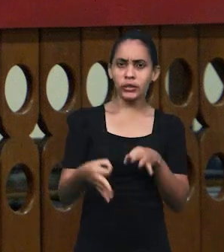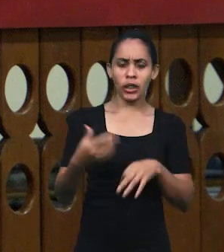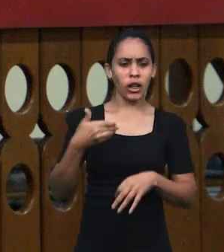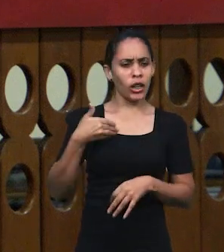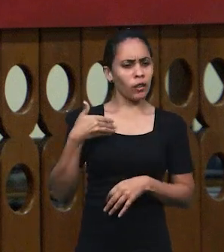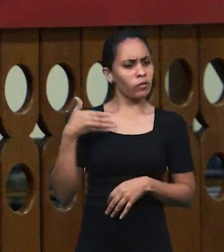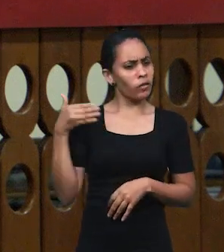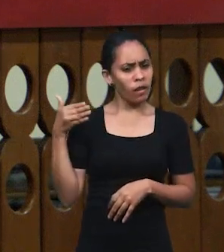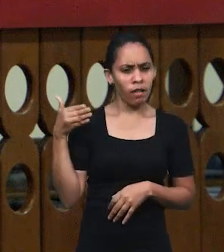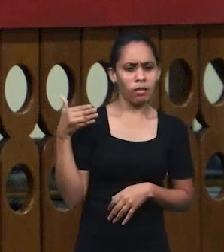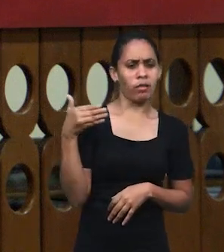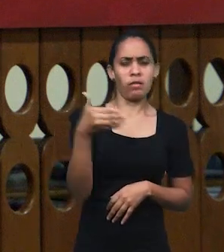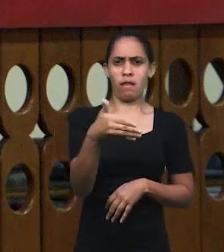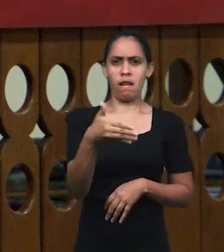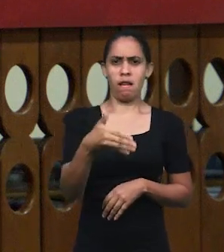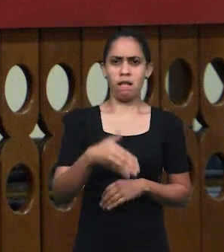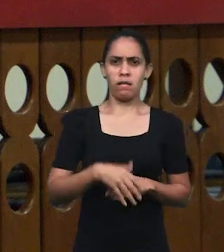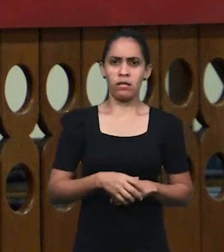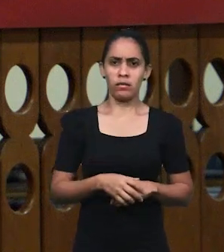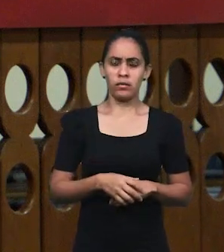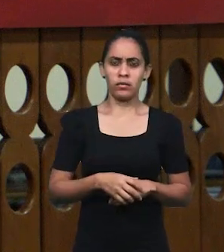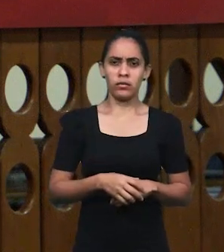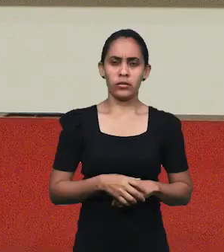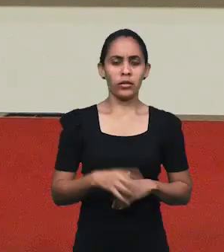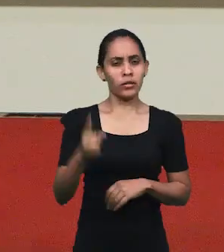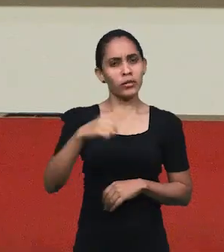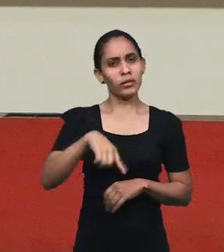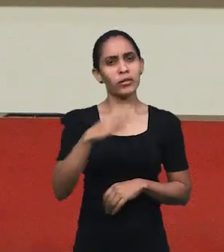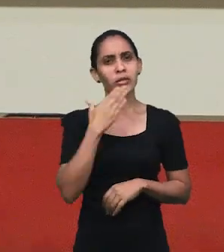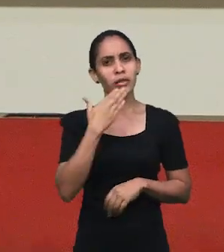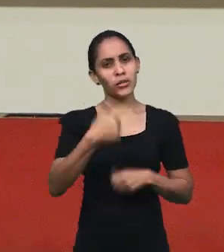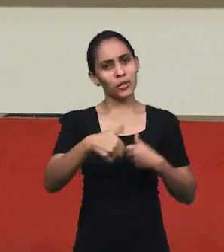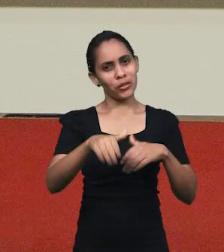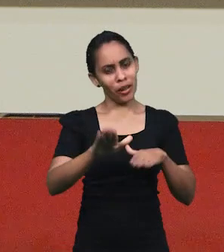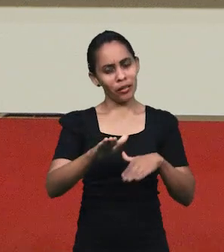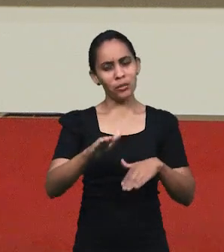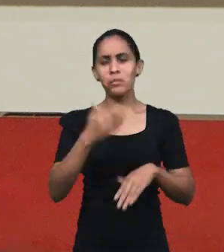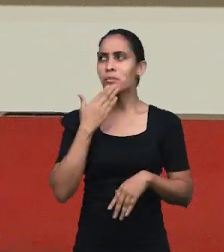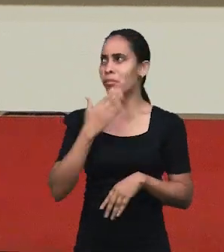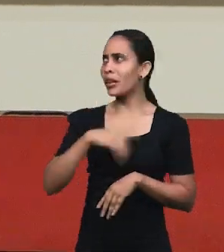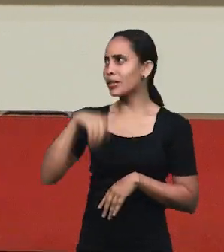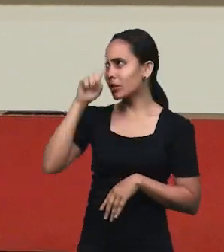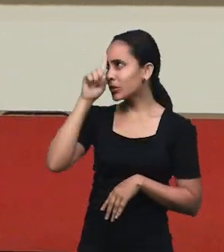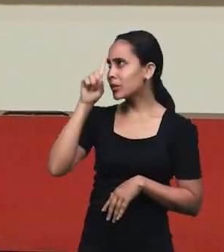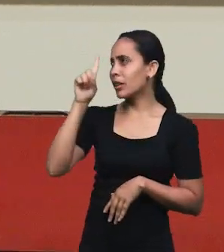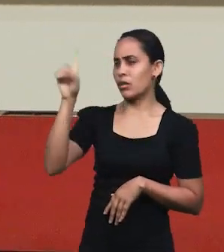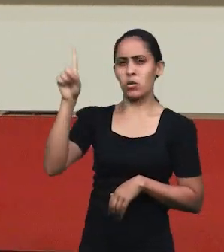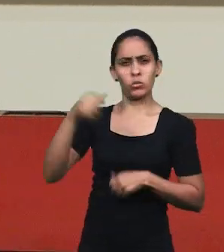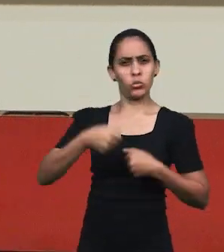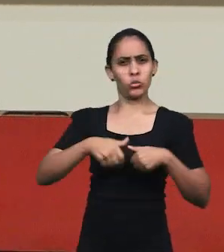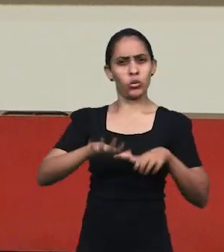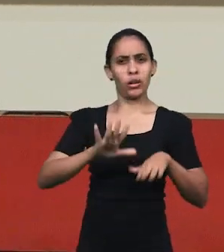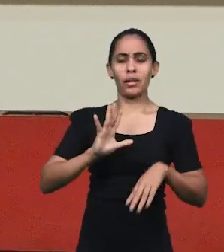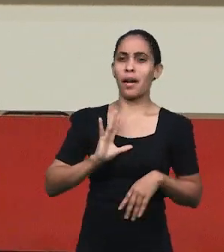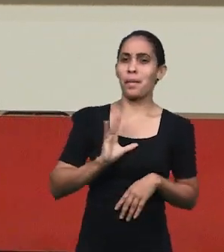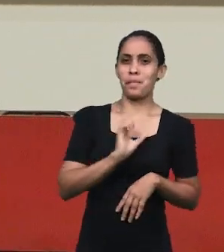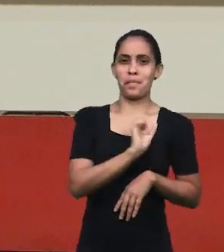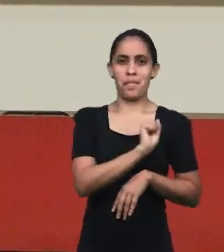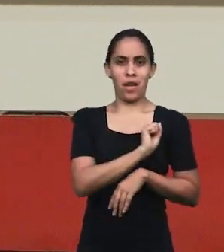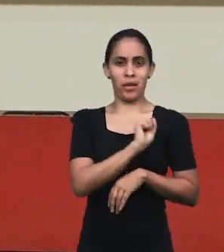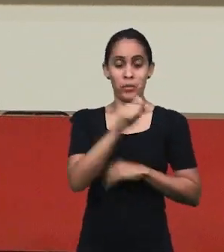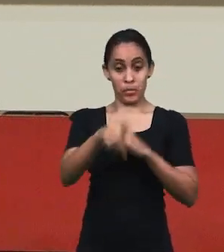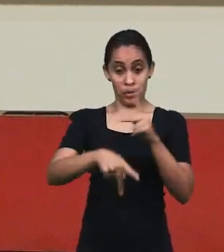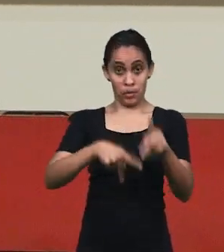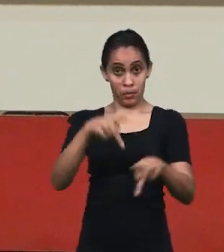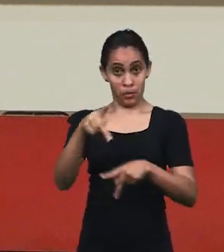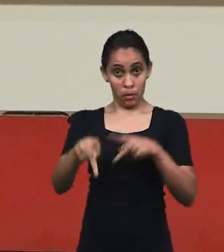justiça, ele enfrentava o que tinha que ser enfrentado. Soldados, peçam isso ao Senhor. Sejam soldados